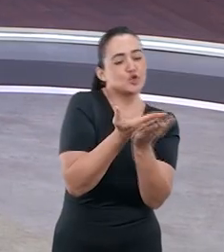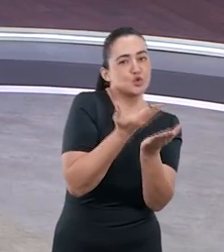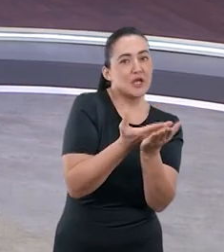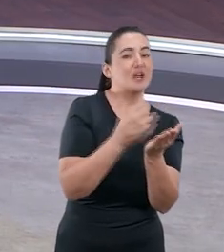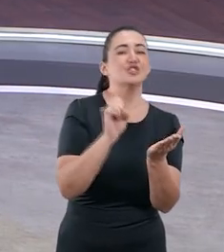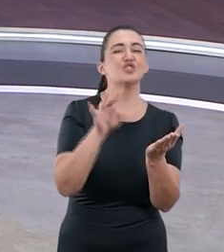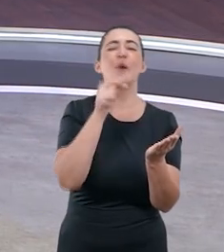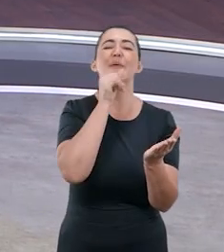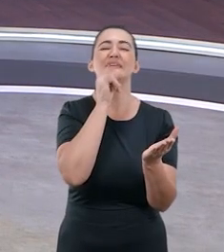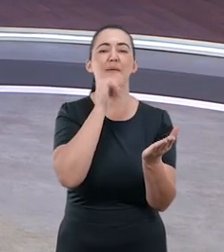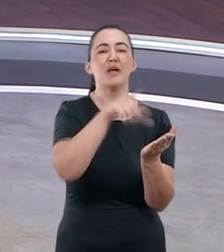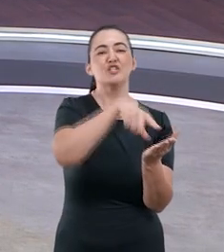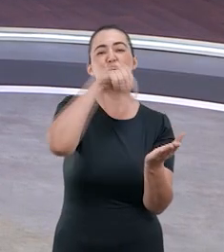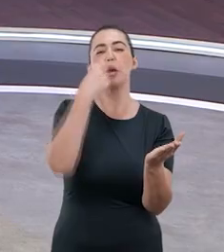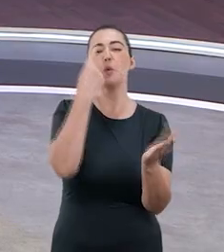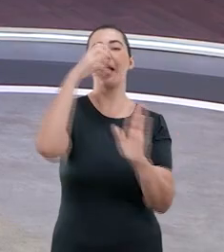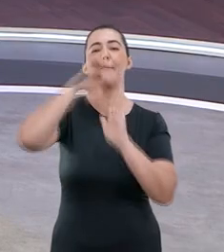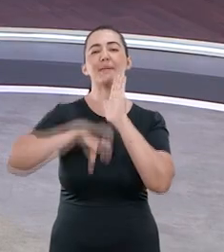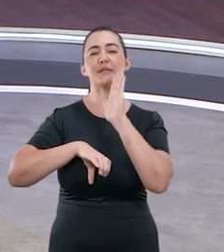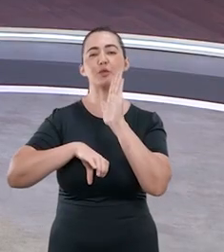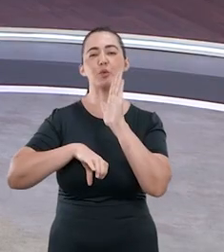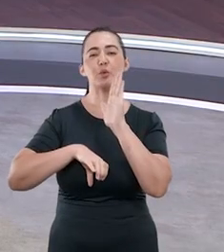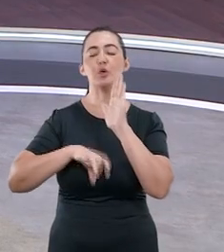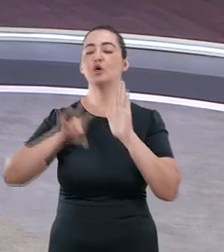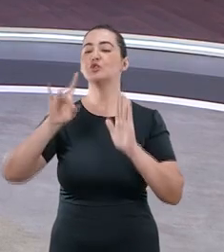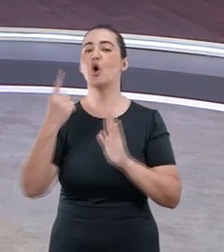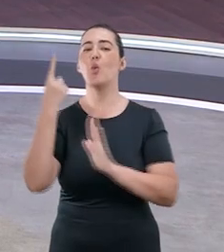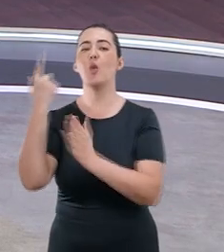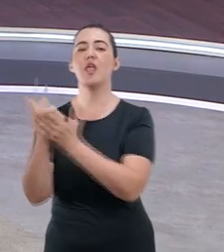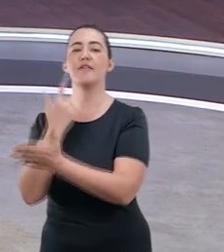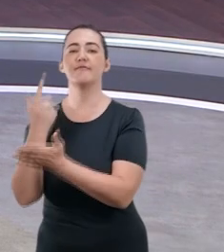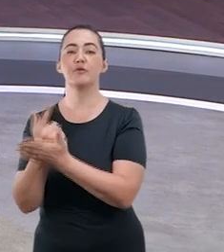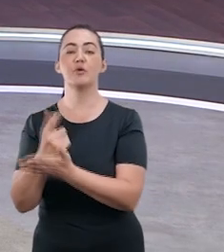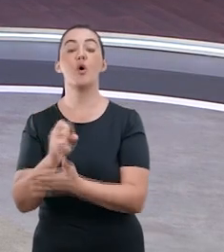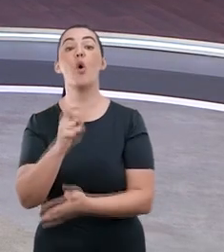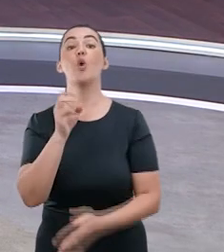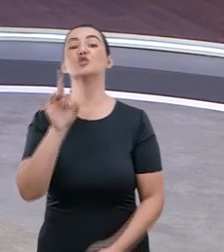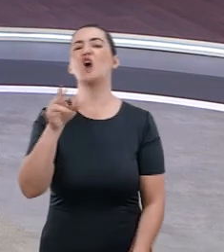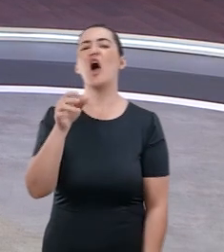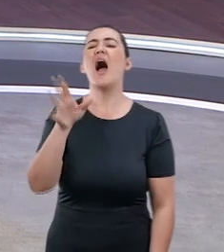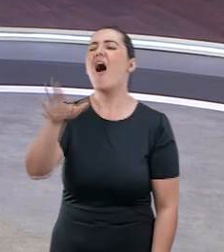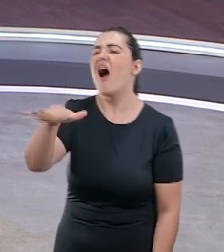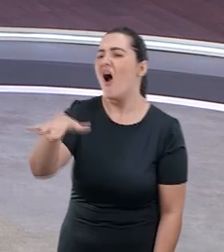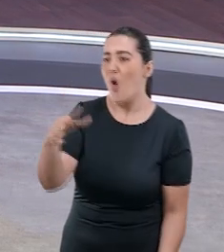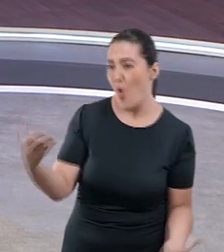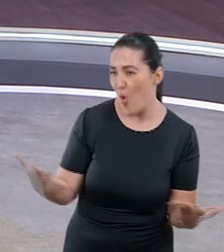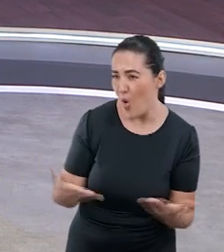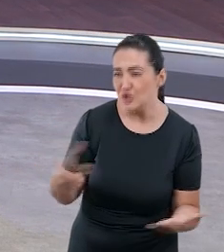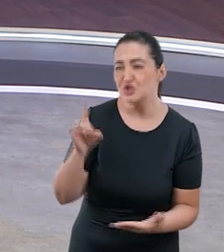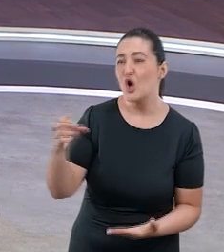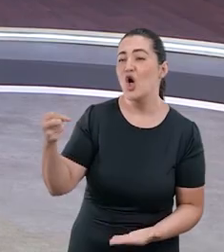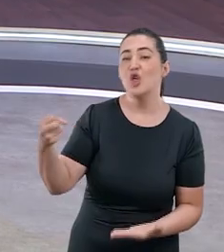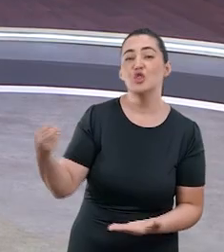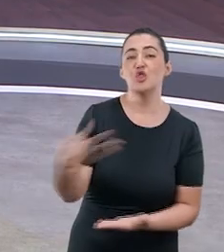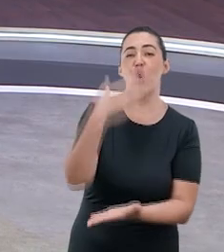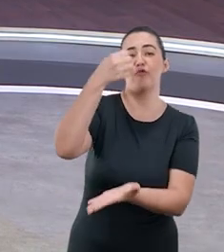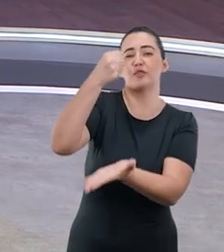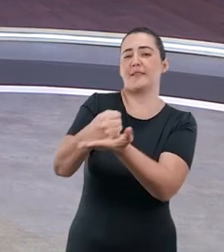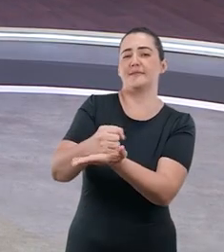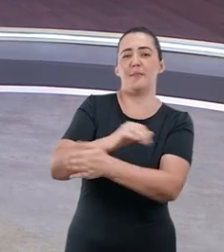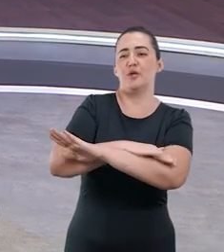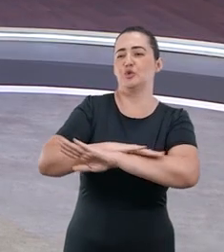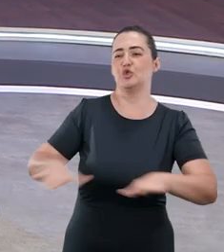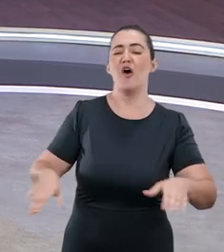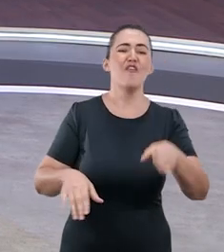não posso tirar uma parte. Eu já ouvi gente falando assim, não, pastor, o que vale hoje é o Novo Testamento, o Antigo já não vale mais. Não é isso que a Bíblia diz. A Bíblia é um